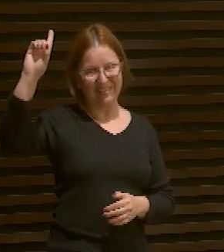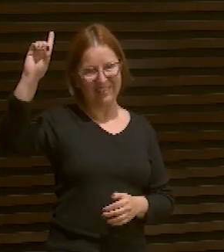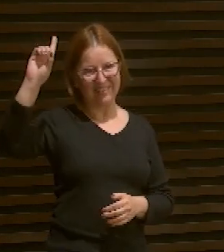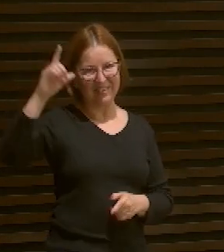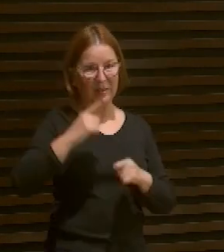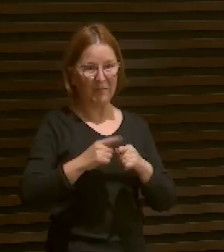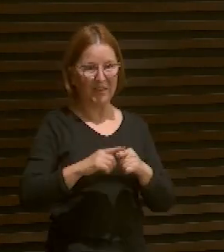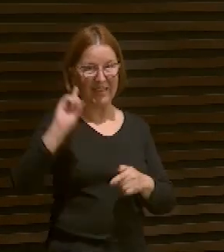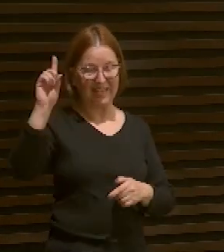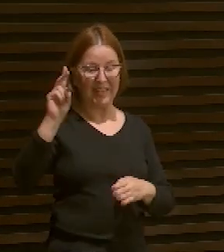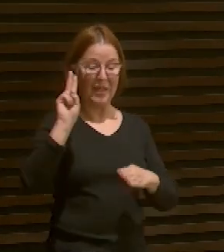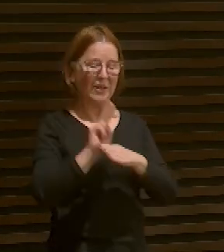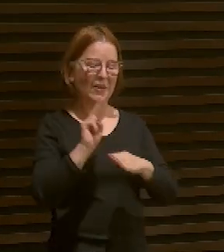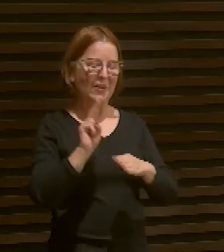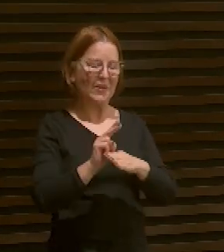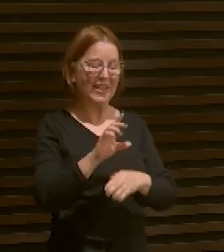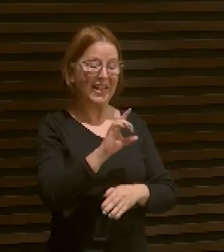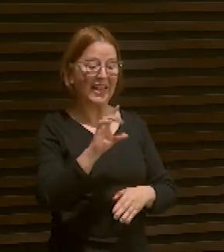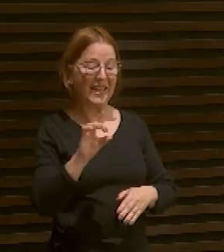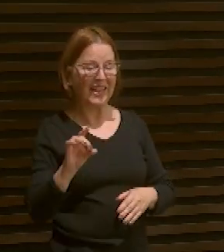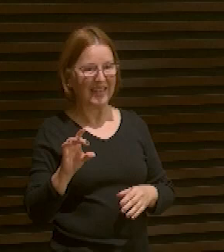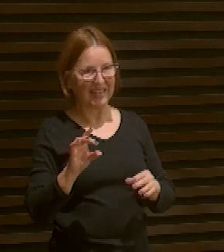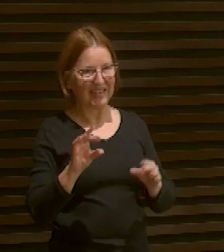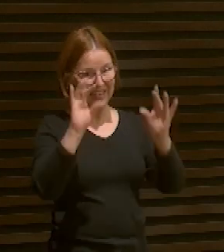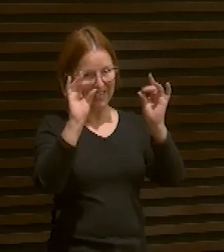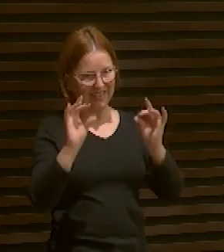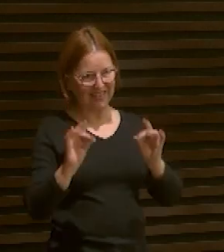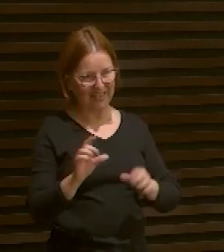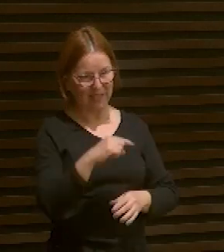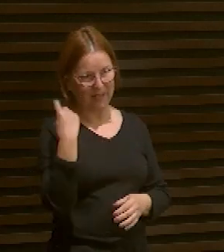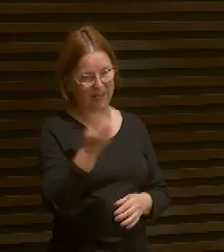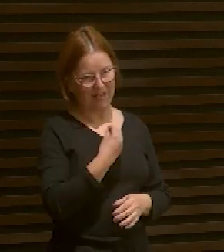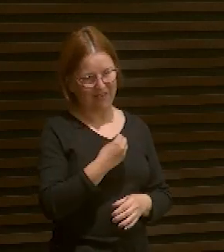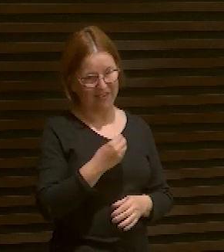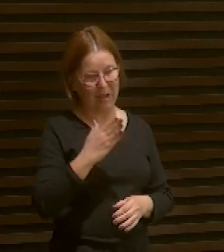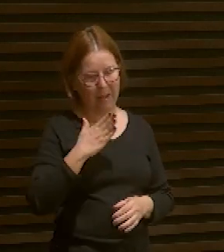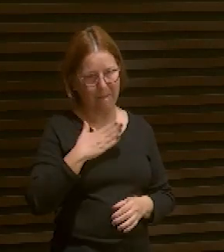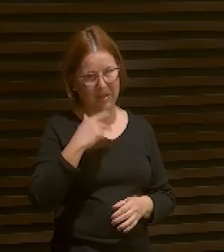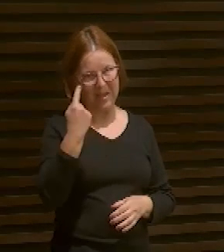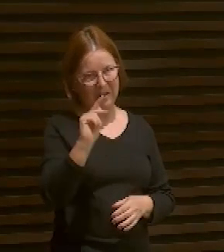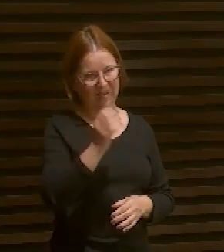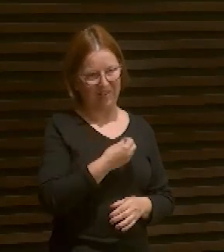Porque Ele tem cuidado de cada detalhe da nossa vida, da minha e da sua vida.